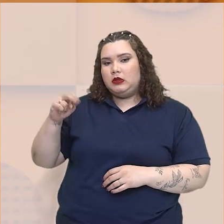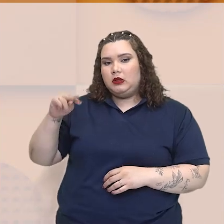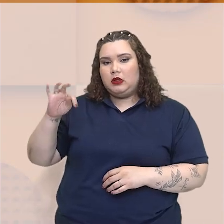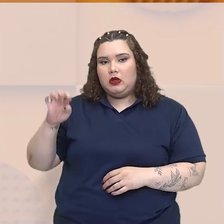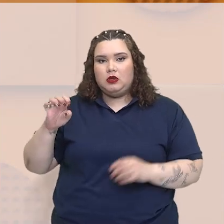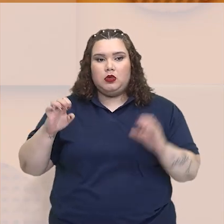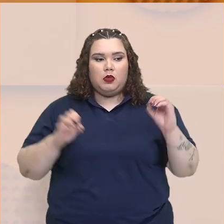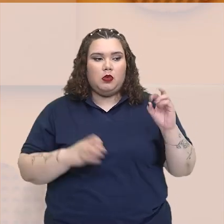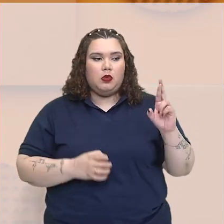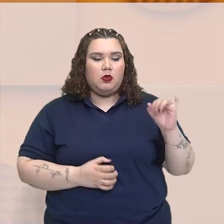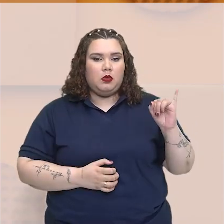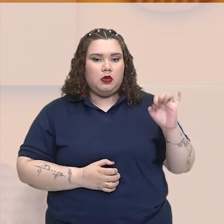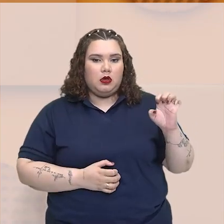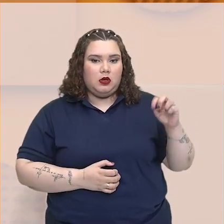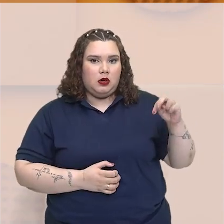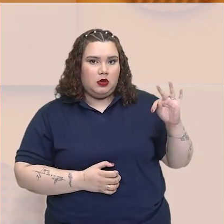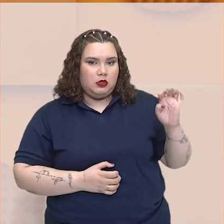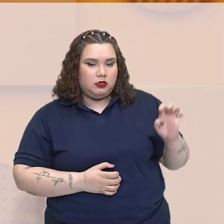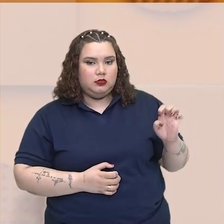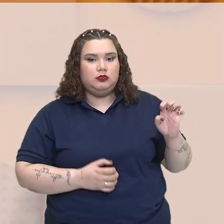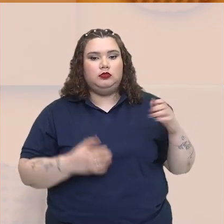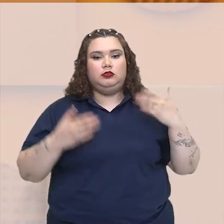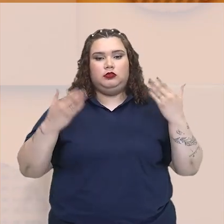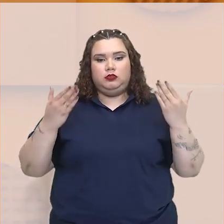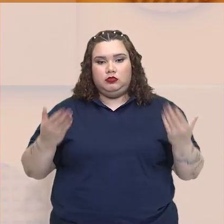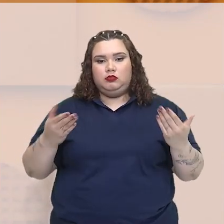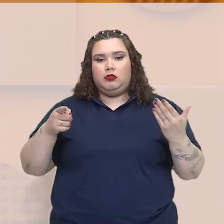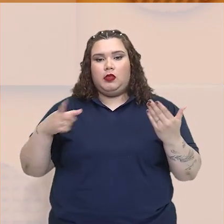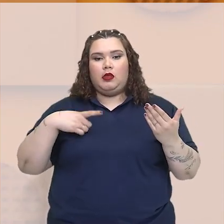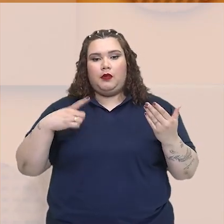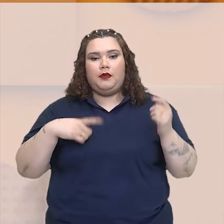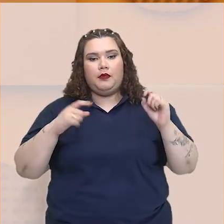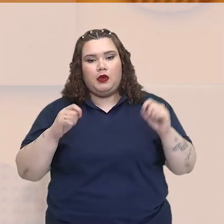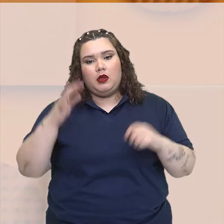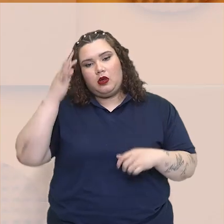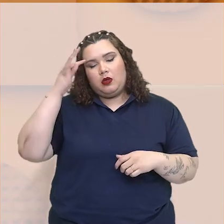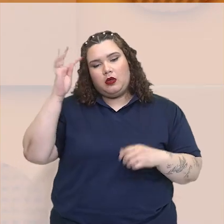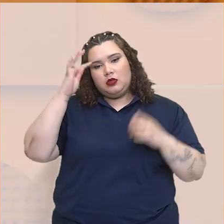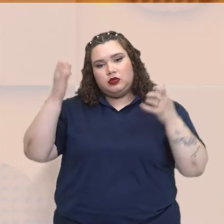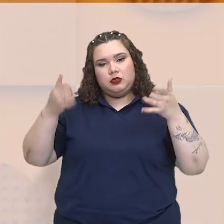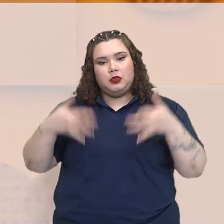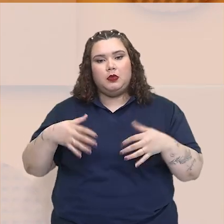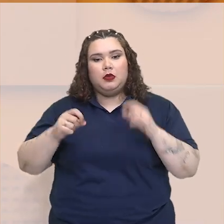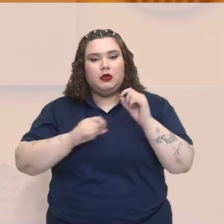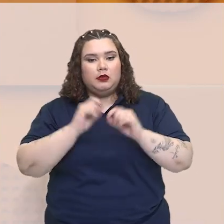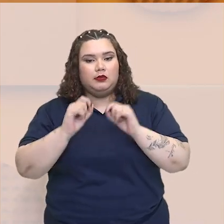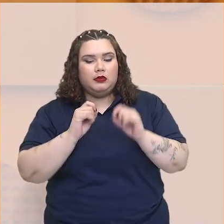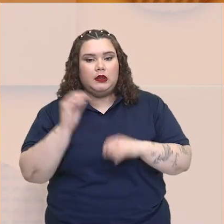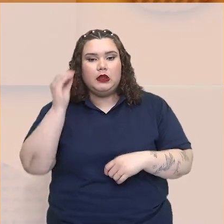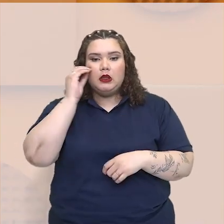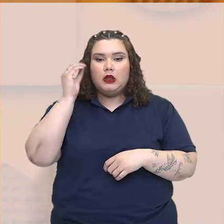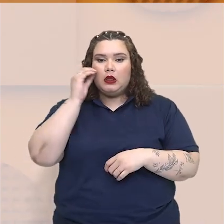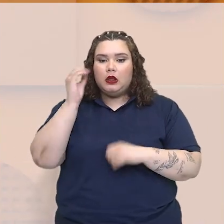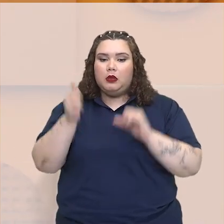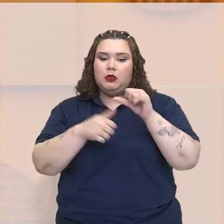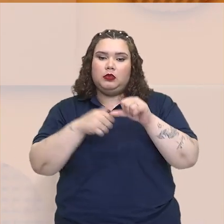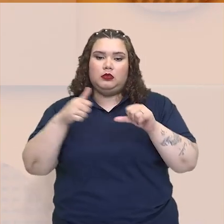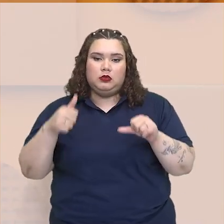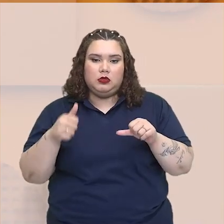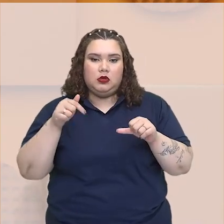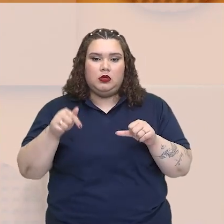fazer expedições militares para ir lá no Oriente, então, teoricamente, aí tentar o quê, né? Tirar,